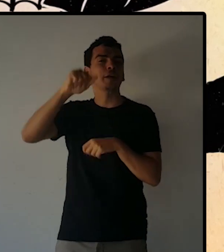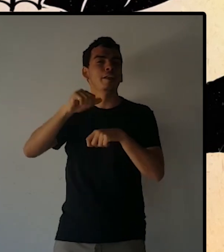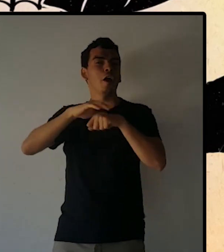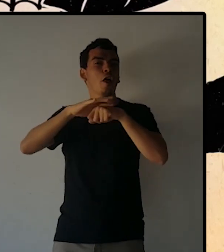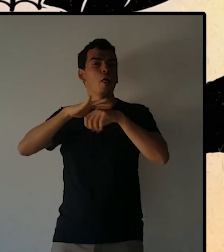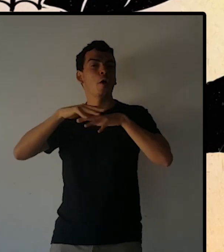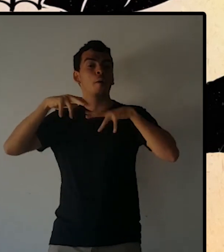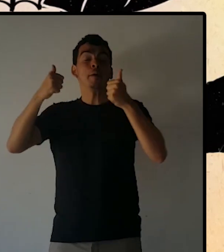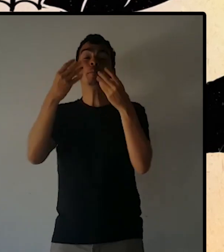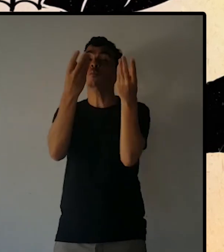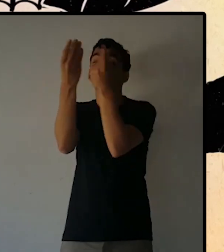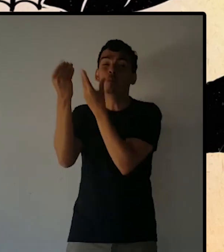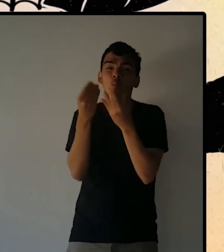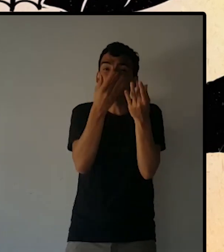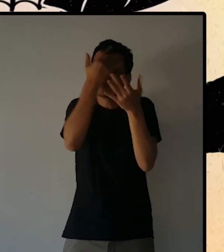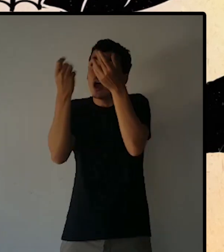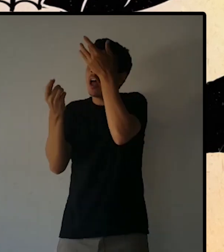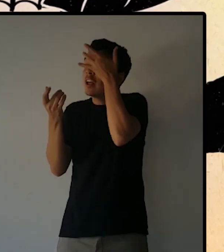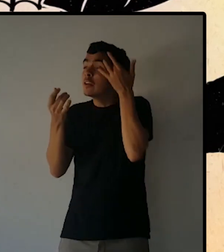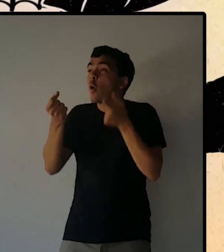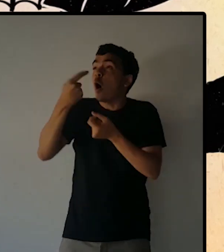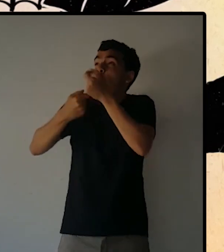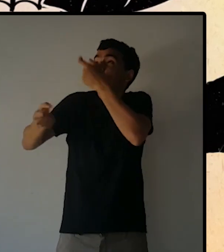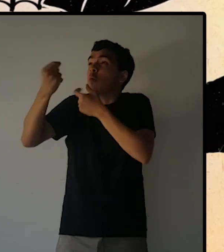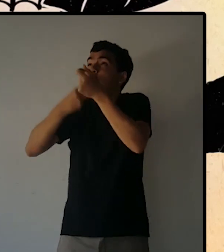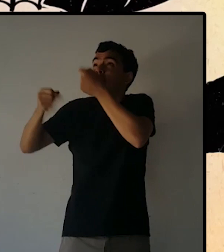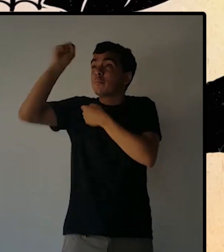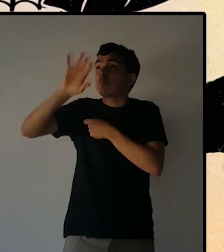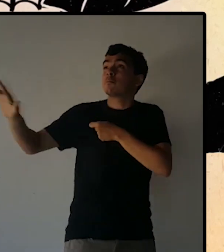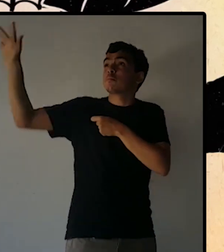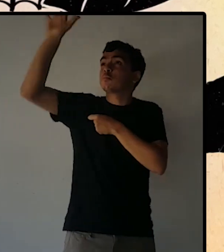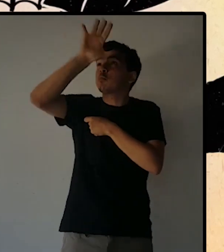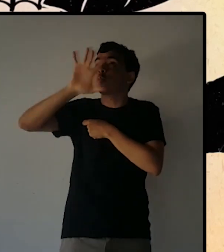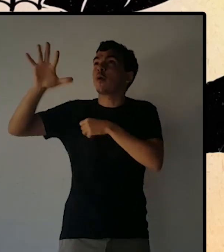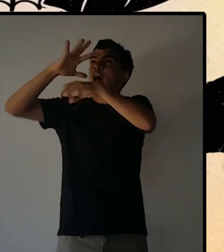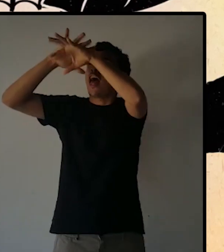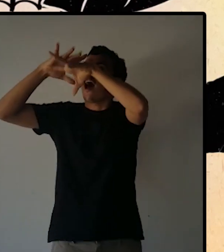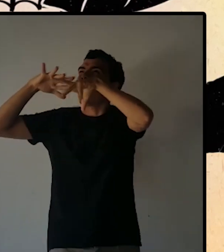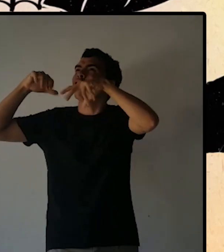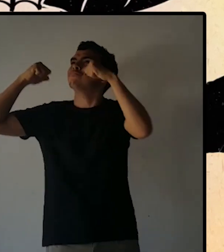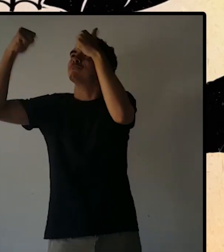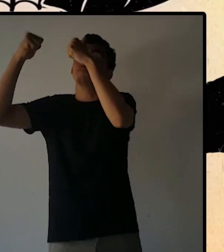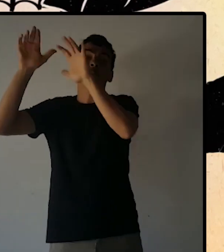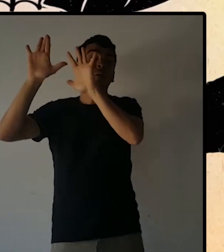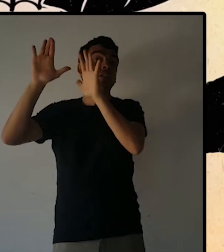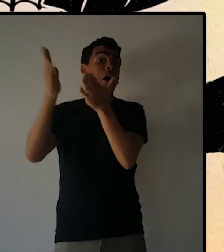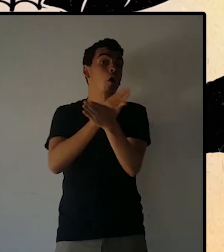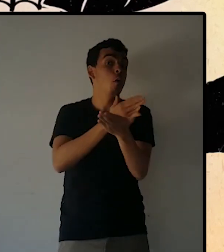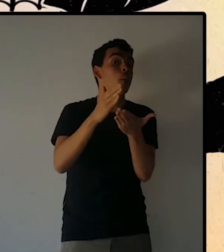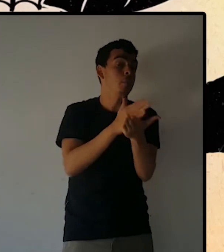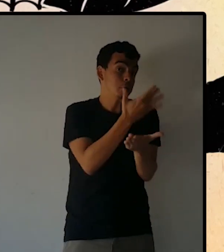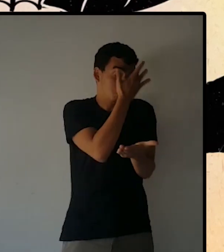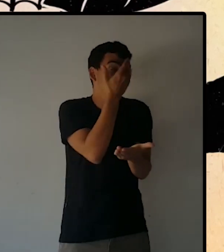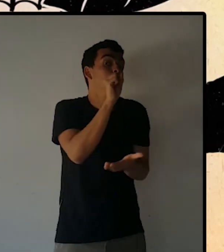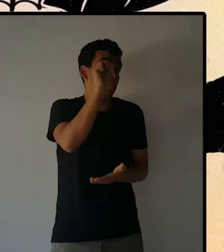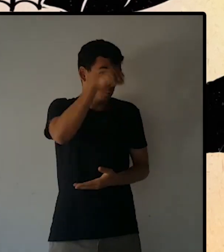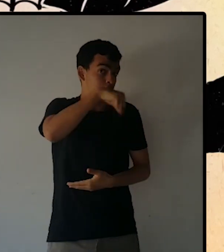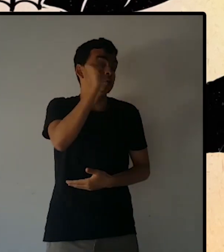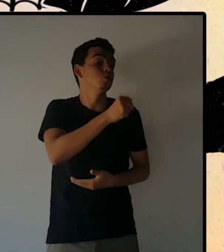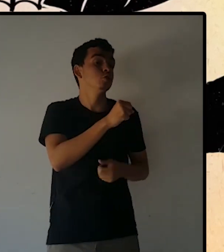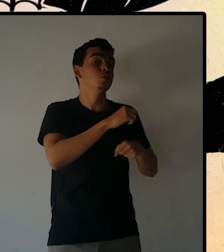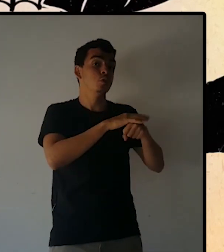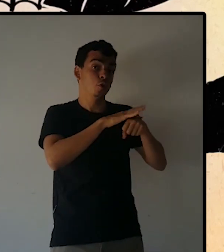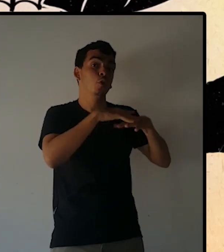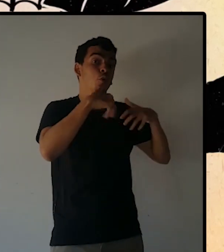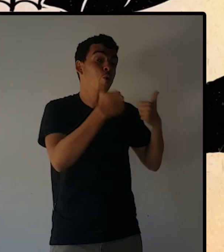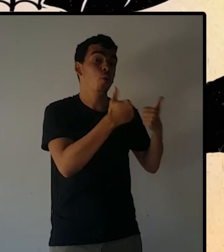hidroxicloroquina, muita gente querendo tomar. Teve cabra que se curou, mas ainda não podemos confiar.